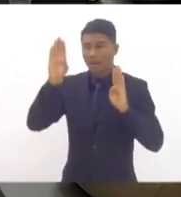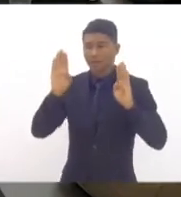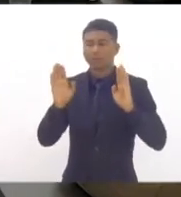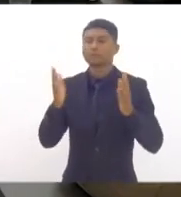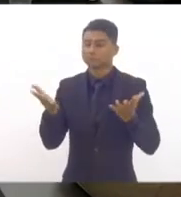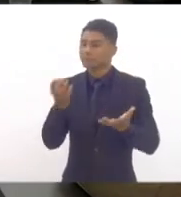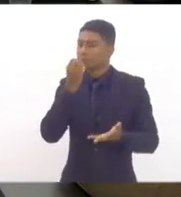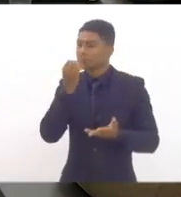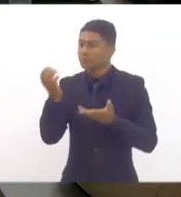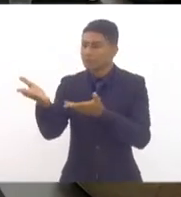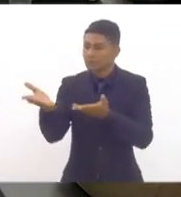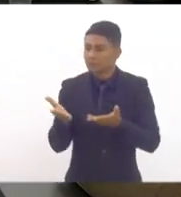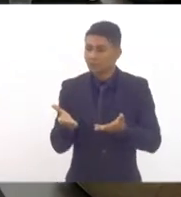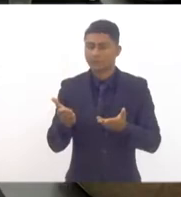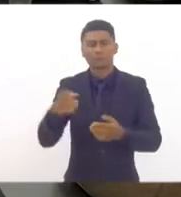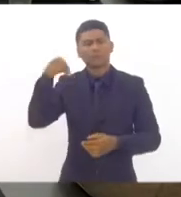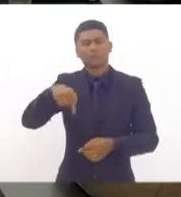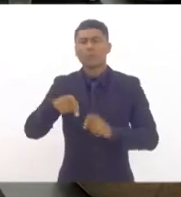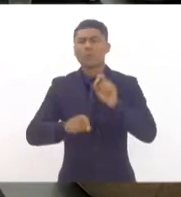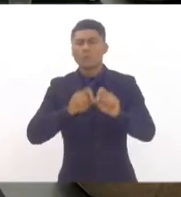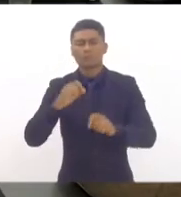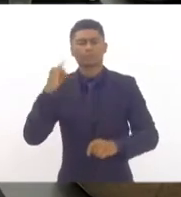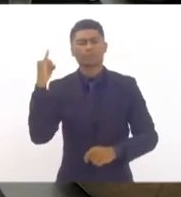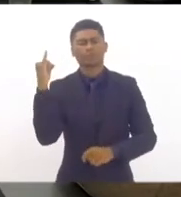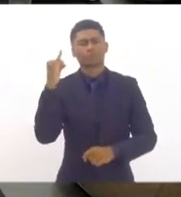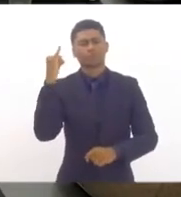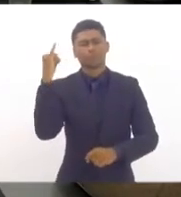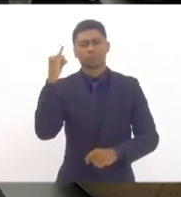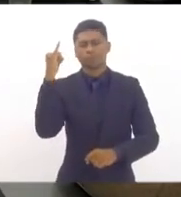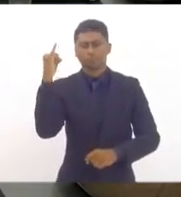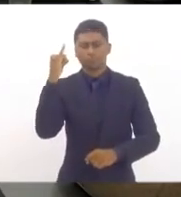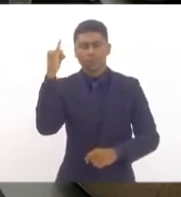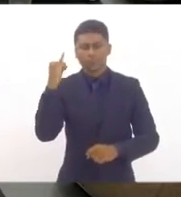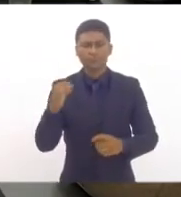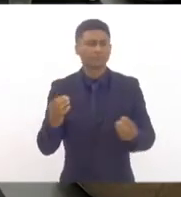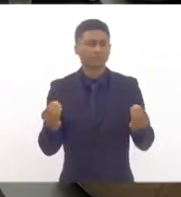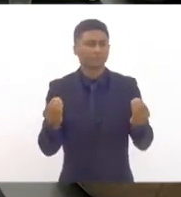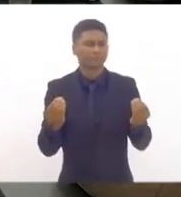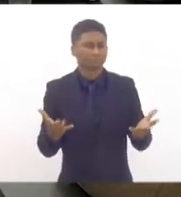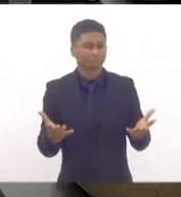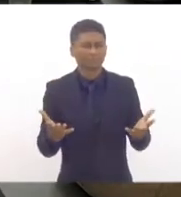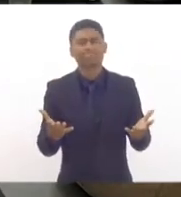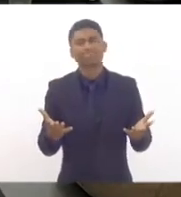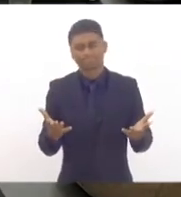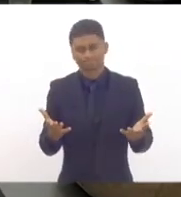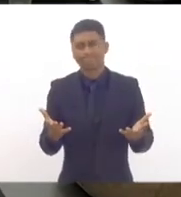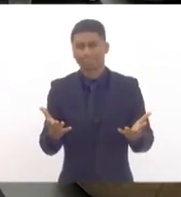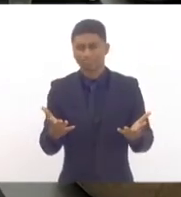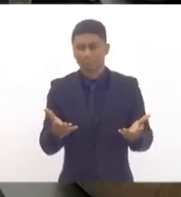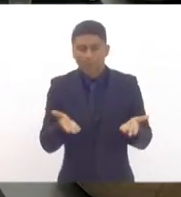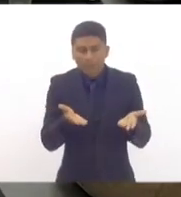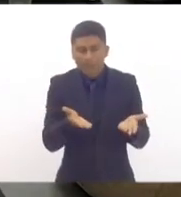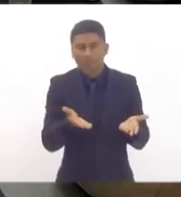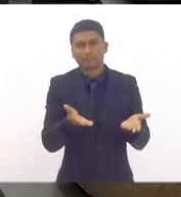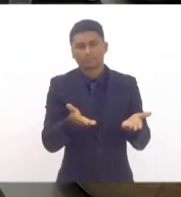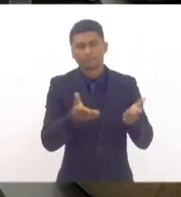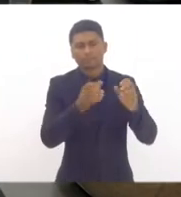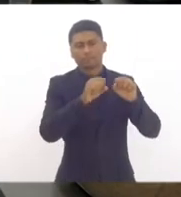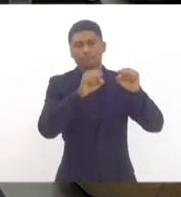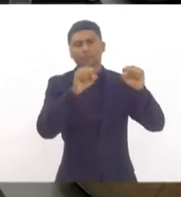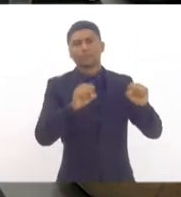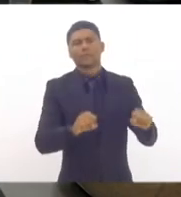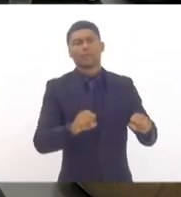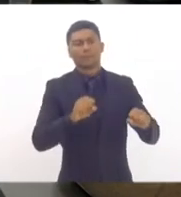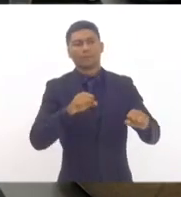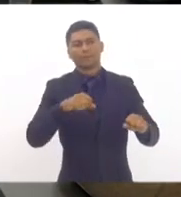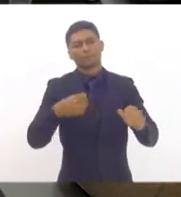bem-vindos. Esse é um processo de suma importância para a continuidade do Sistema Estadual de Prevenção e Combate à